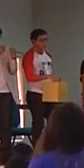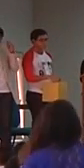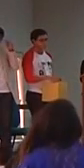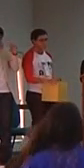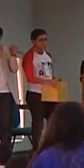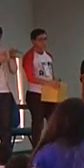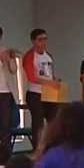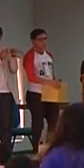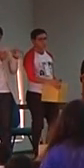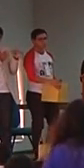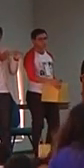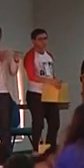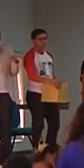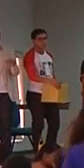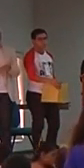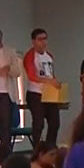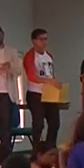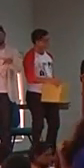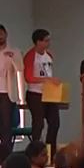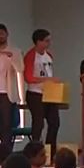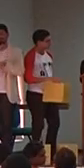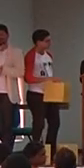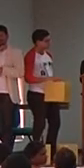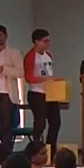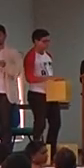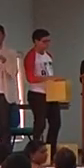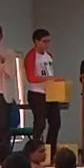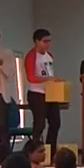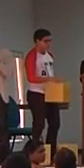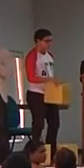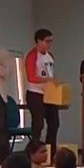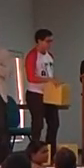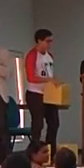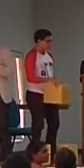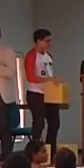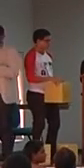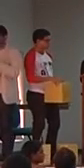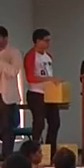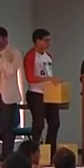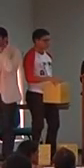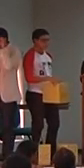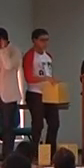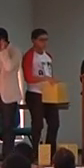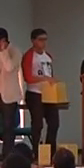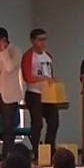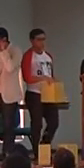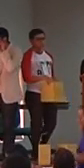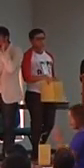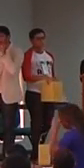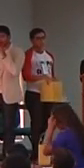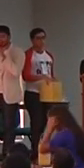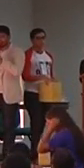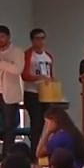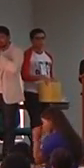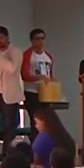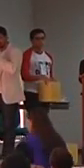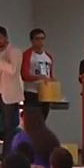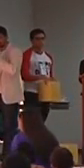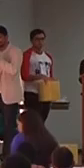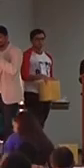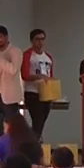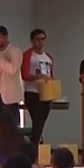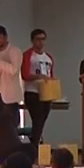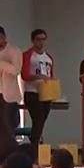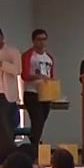na hora que vocês se manifestam, o respondente, ele não consegue ser ouvido, e aí